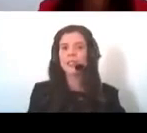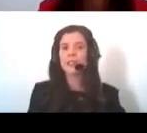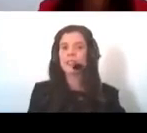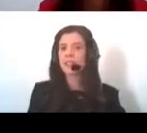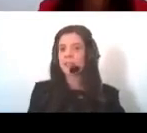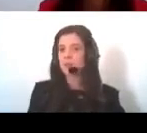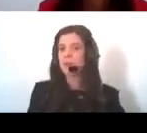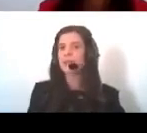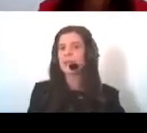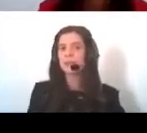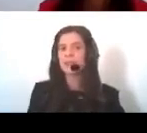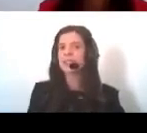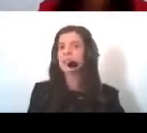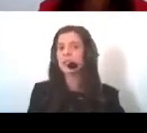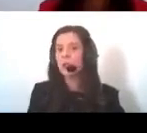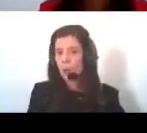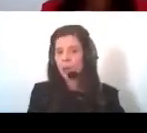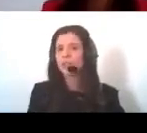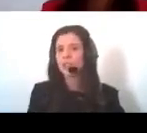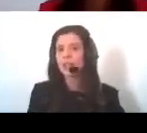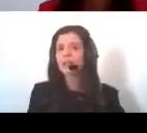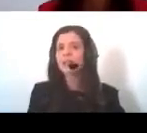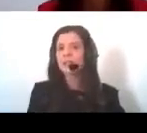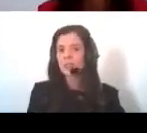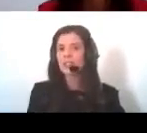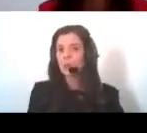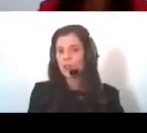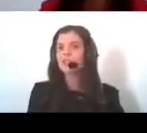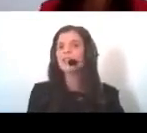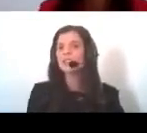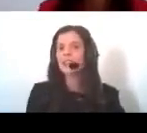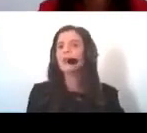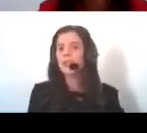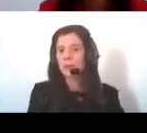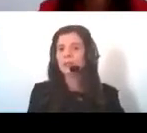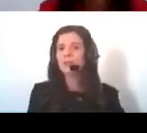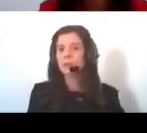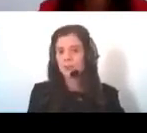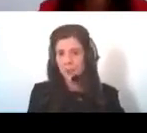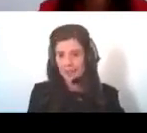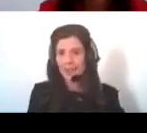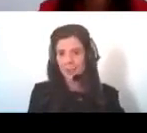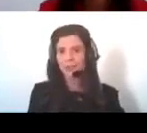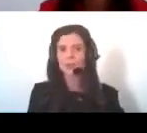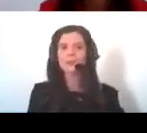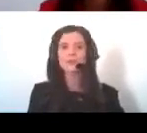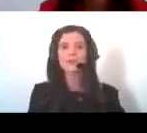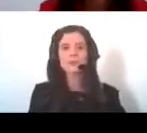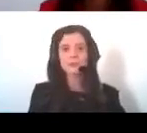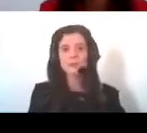E essa declaração de bens, ela é apresentada anualmente, tá? Porque anualmente a gente vai fazendo esse acompanhamento dos bens